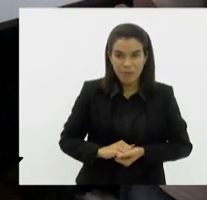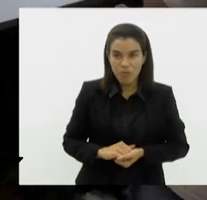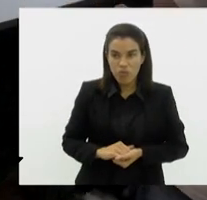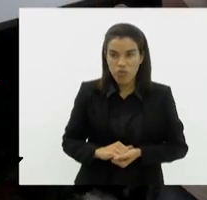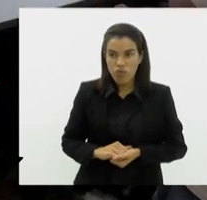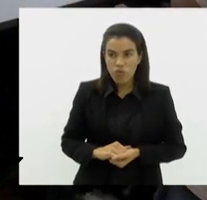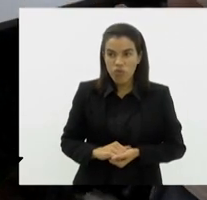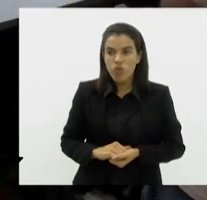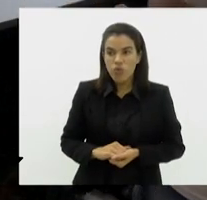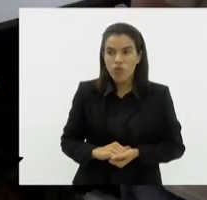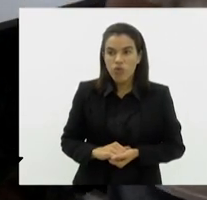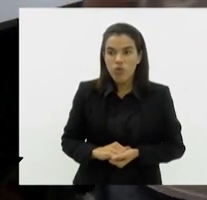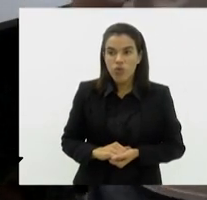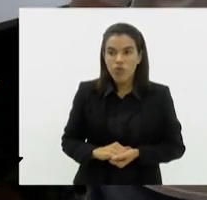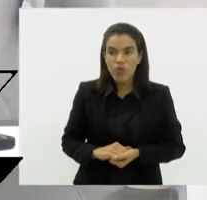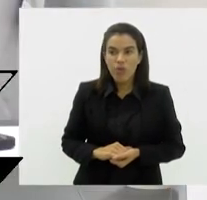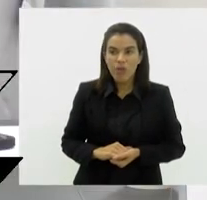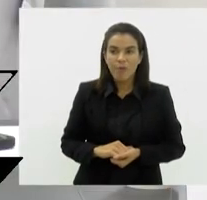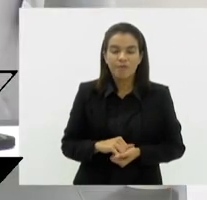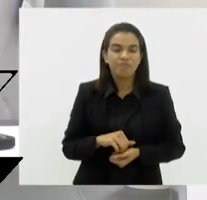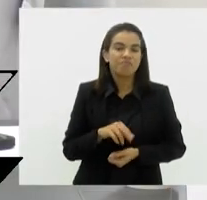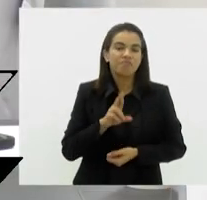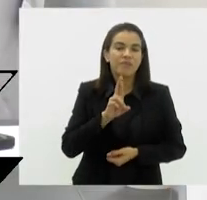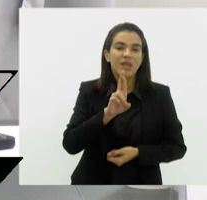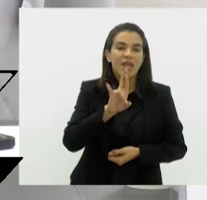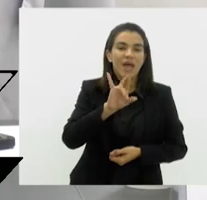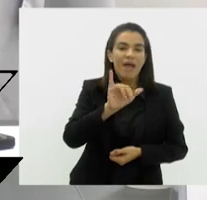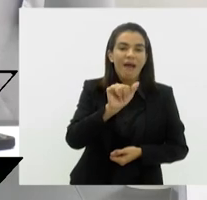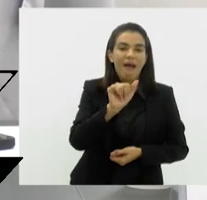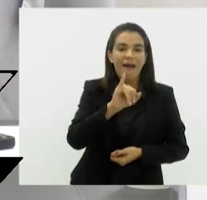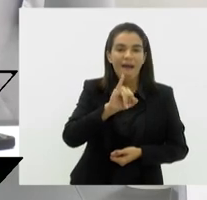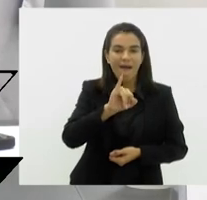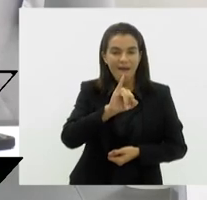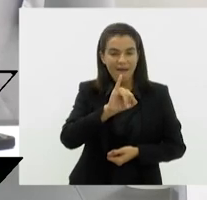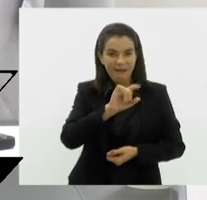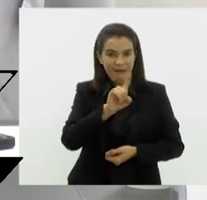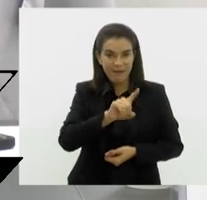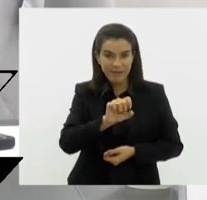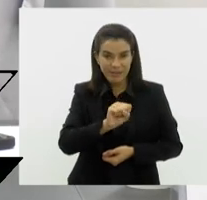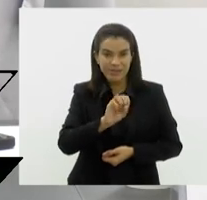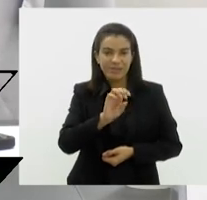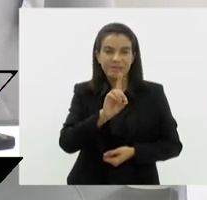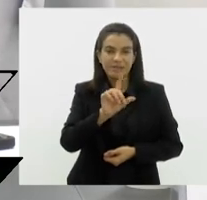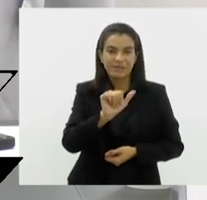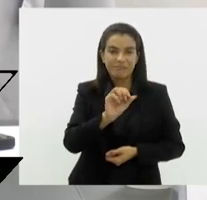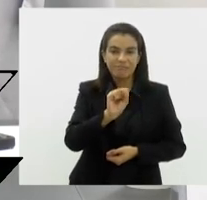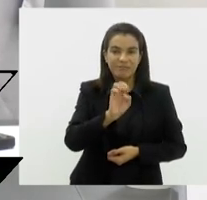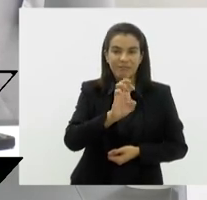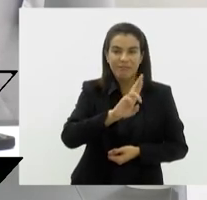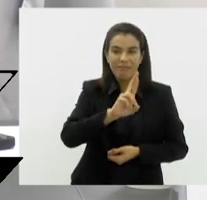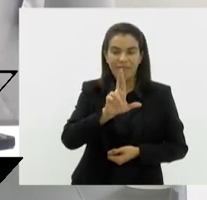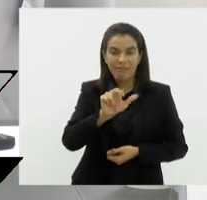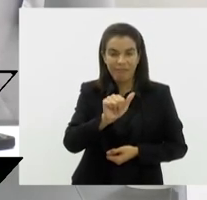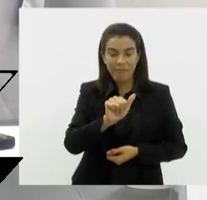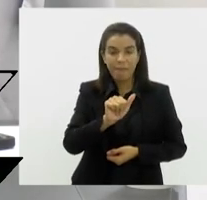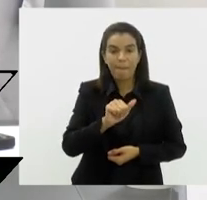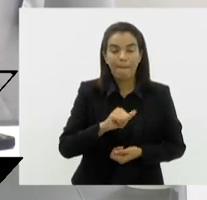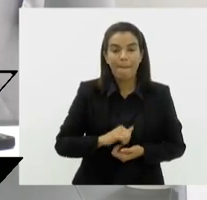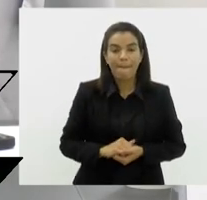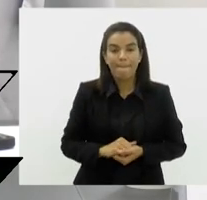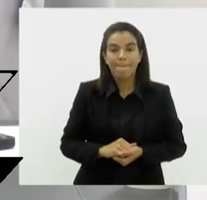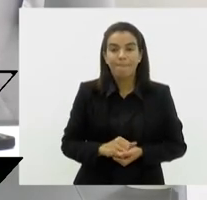Está dizendo que vai de Raiz da Serra ao Bairro do Alto, em Petrópolis, mas é importante delimitar o trecho preciso, oficial. Bem, vamos